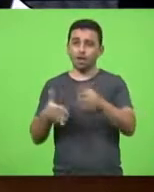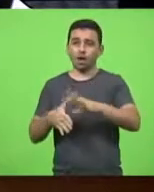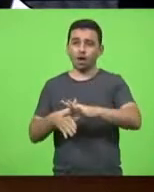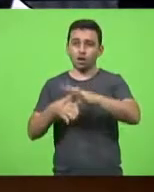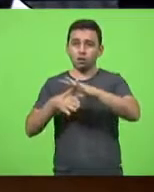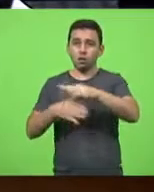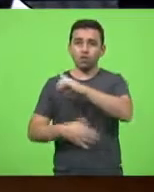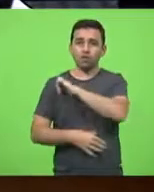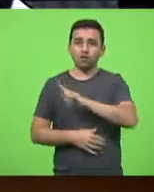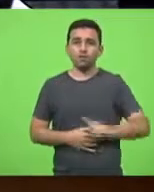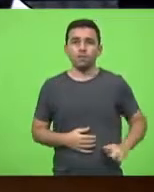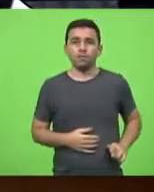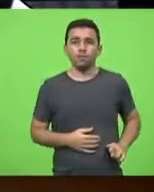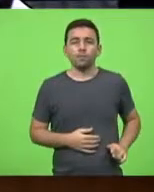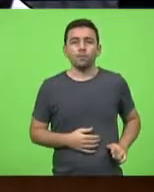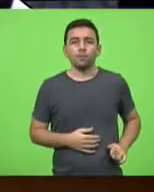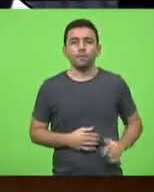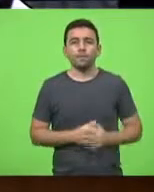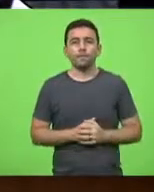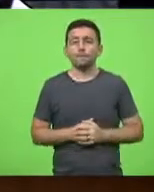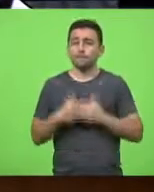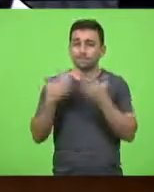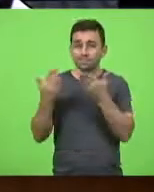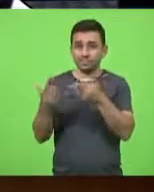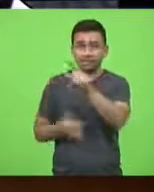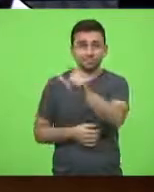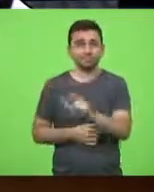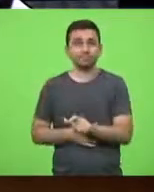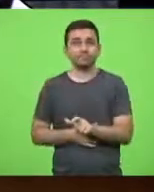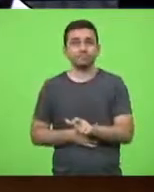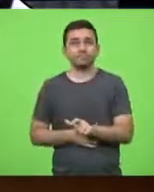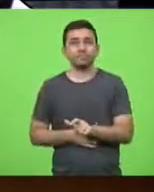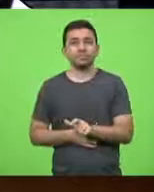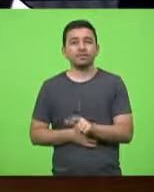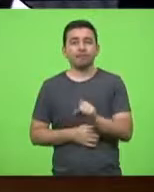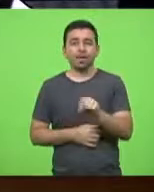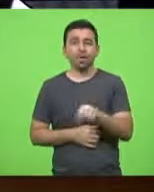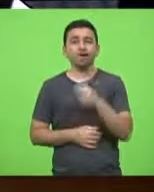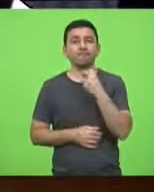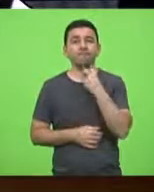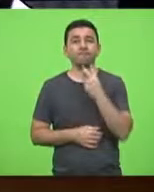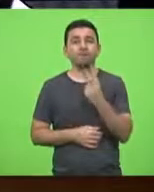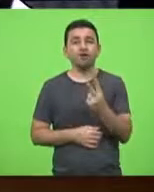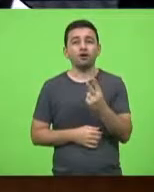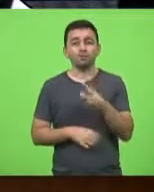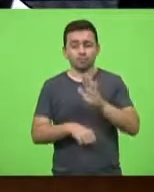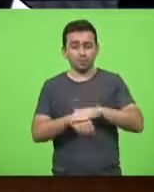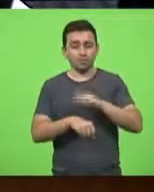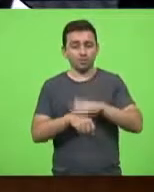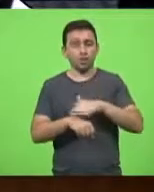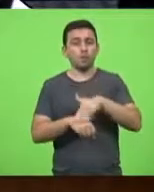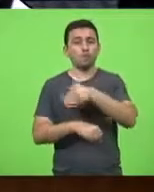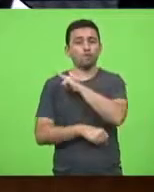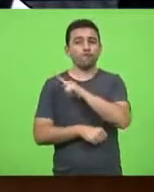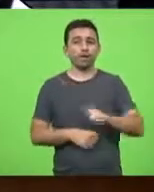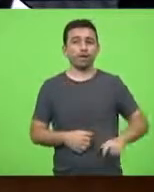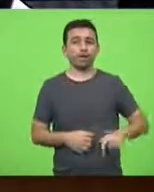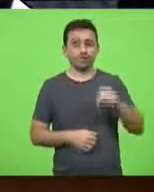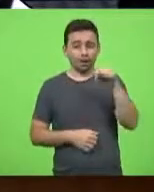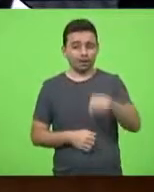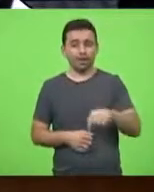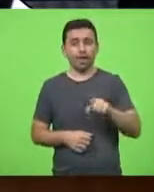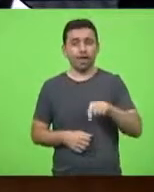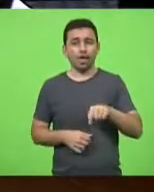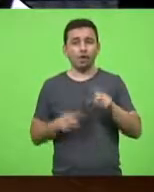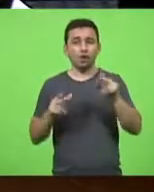governo. E, sendo líder do governo, é a voz do governo aqui no parlamento, é o procurador do